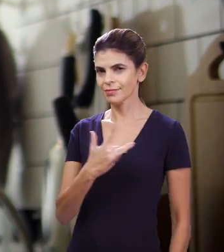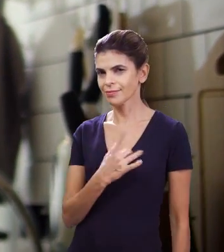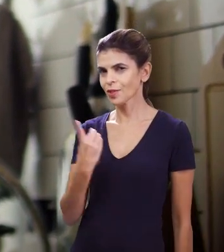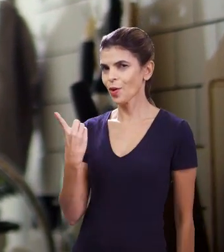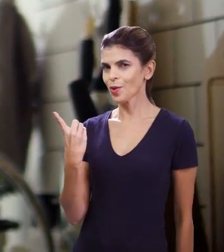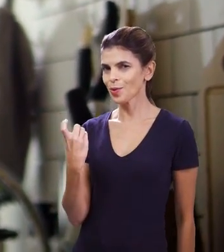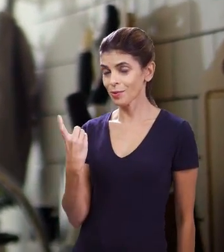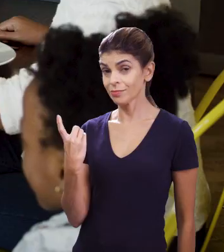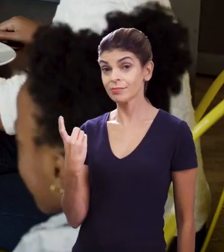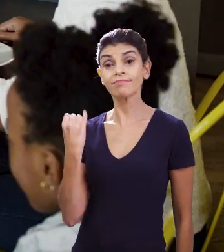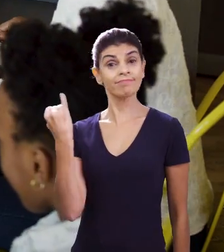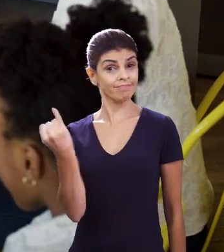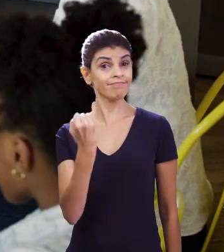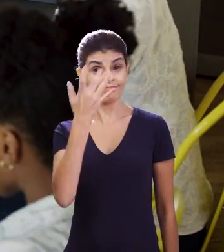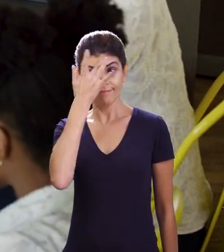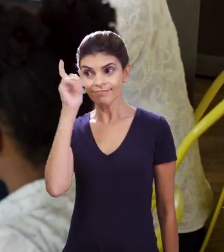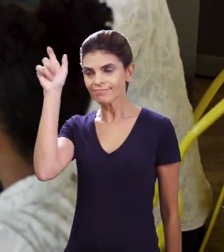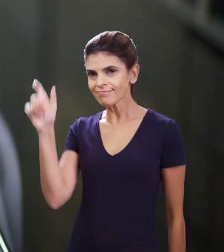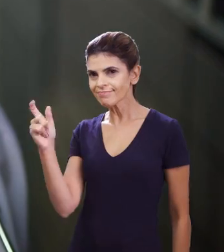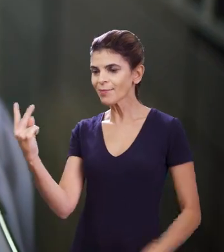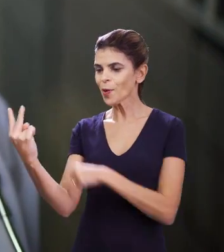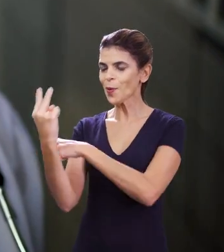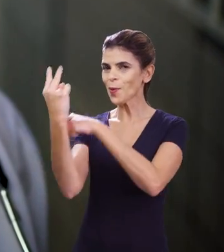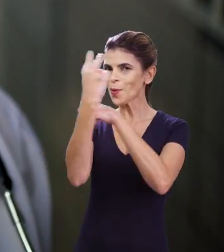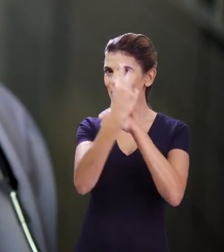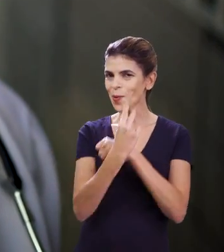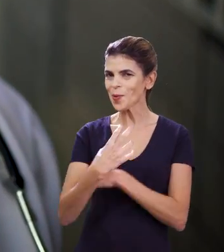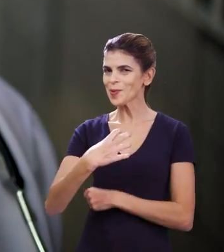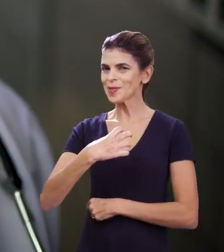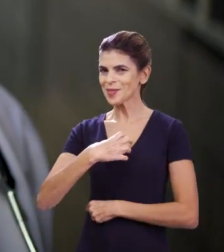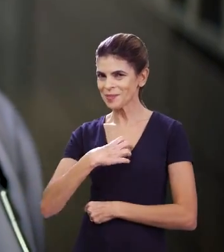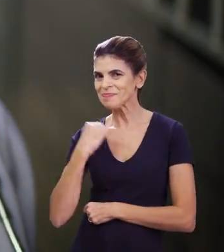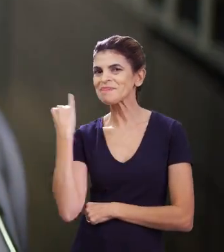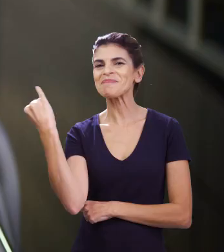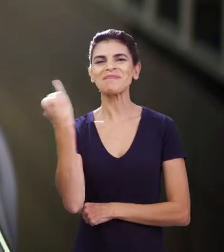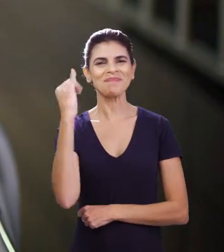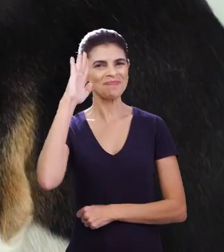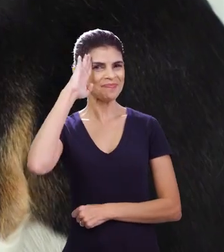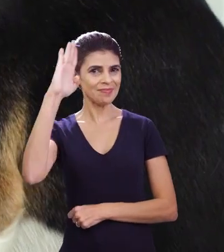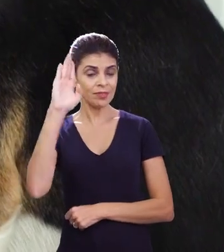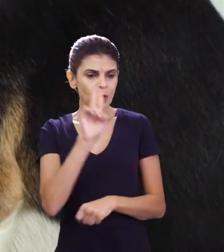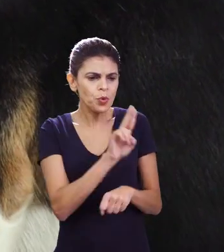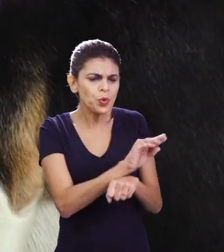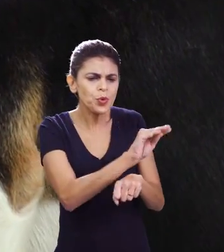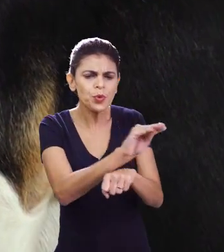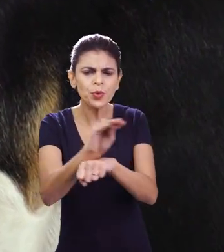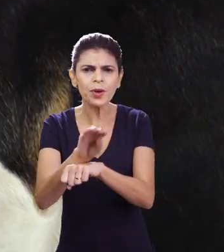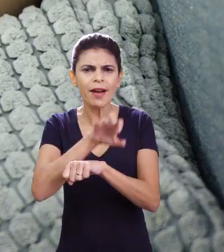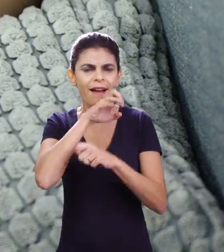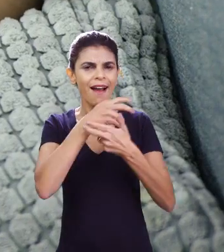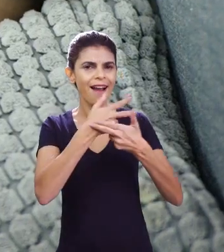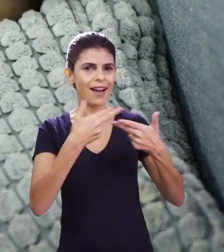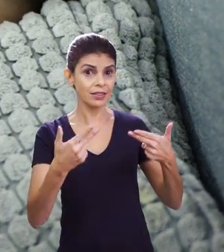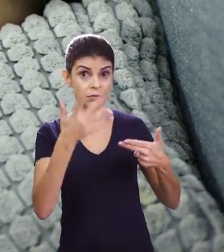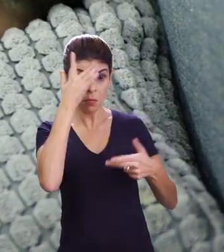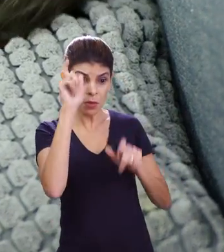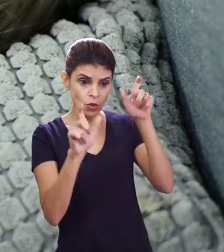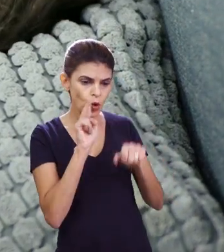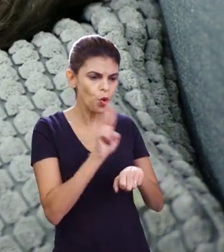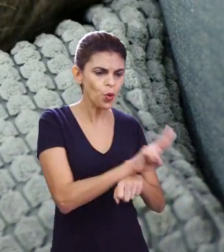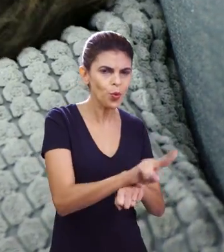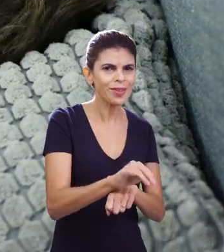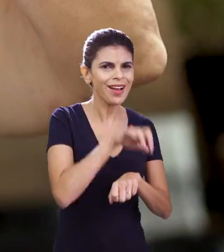A saúde é única. É importante ter alguém que cuide da gente de um jeito único. Que cuide dos animais, que também cuidam